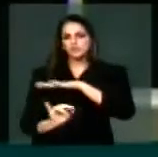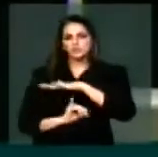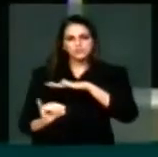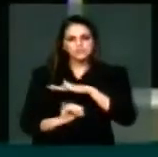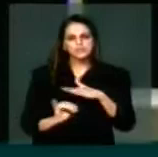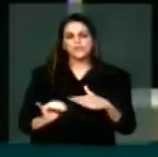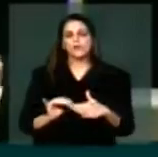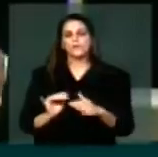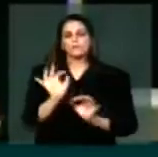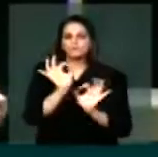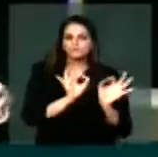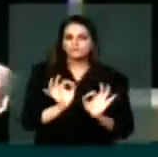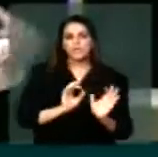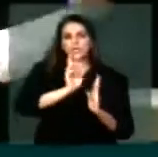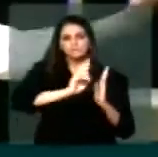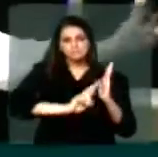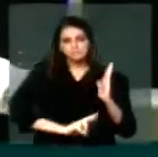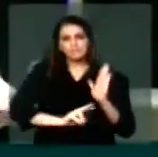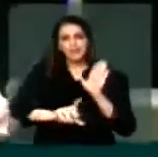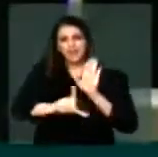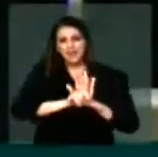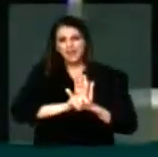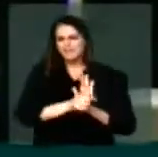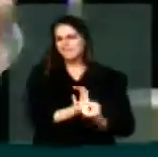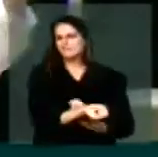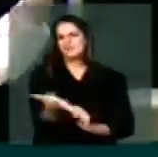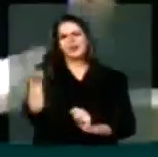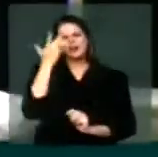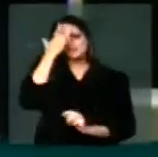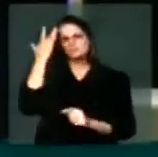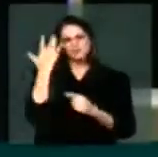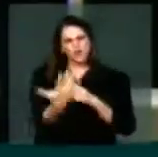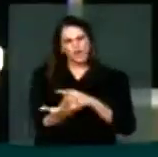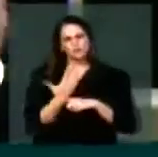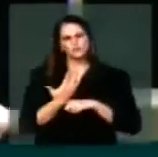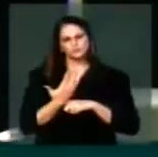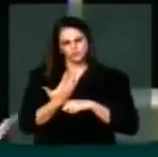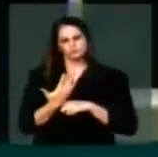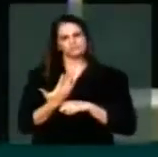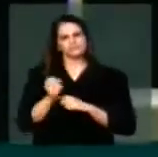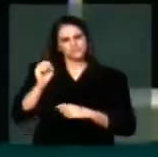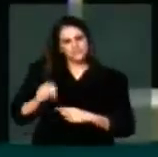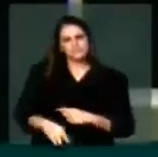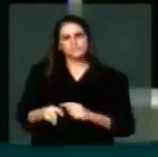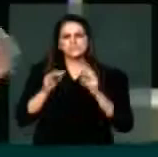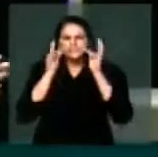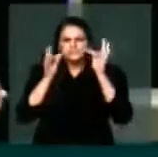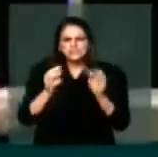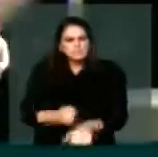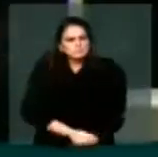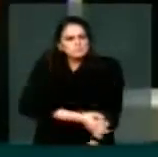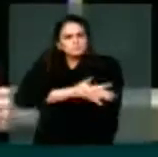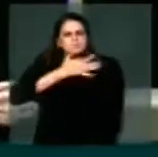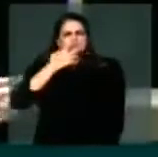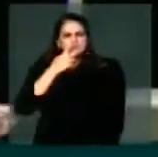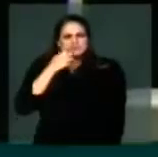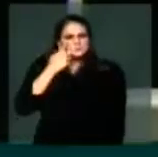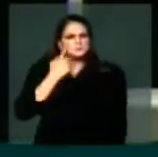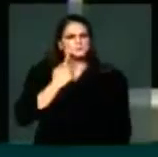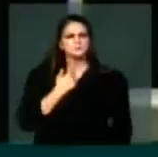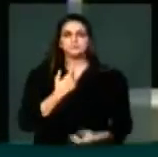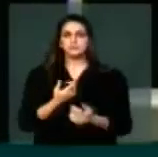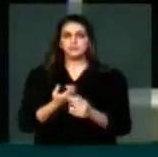e fiz uma lei, escrevi uma lei a muitas mãos, com a ajuda de muita gente, com muitos depoimentos emocionados e particularmente com a